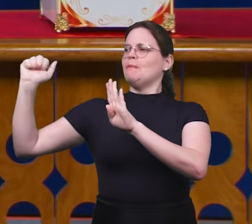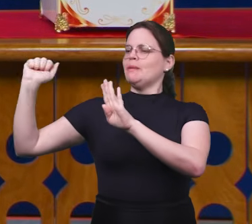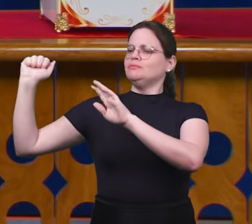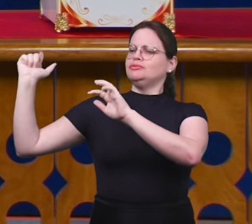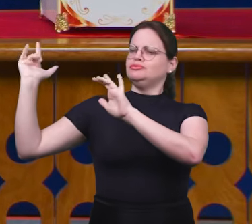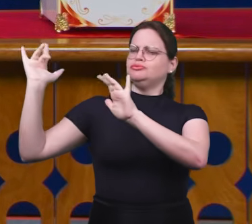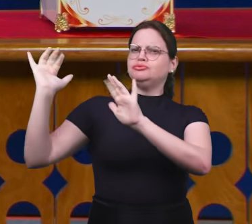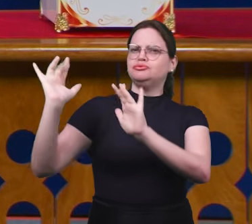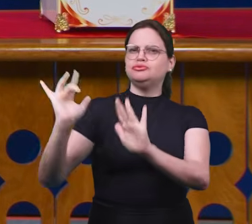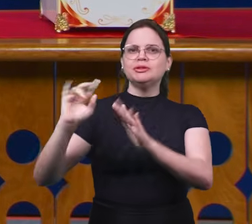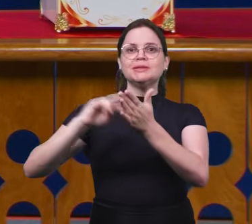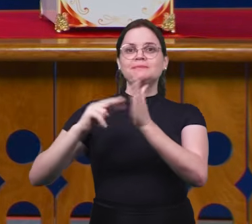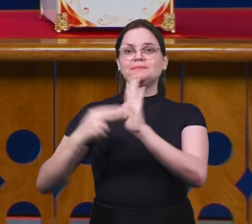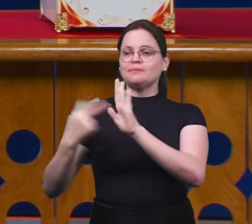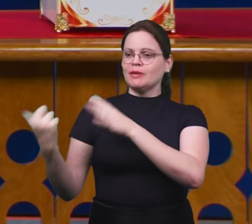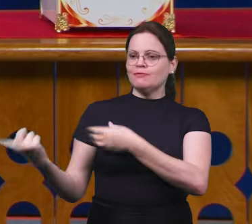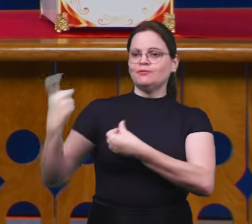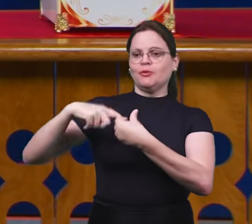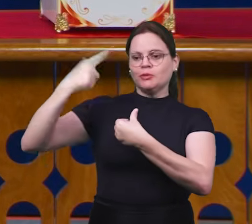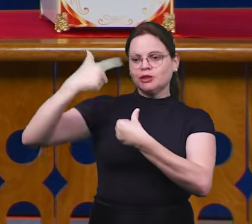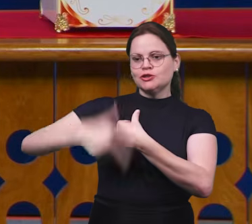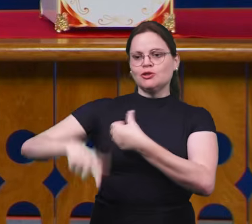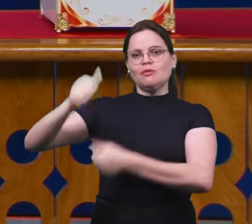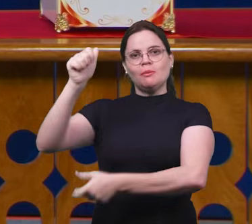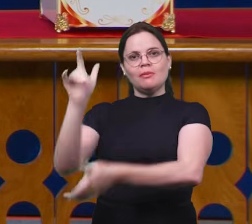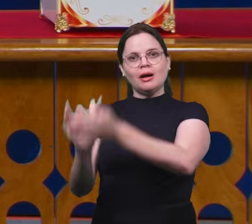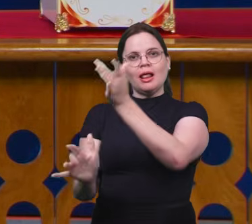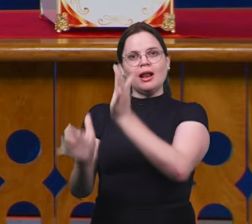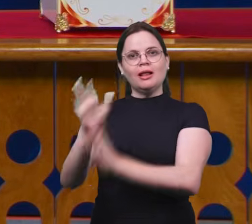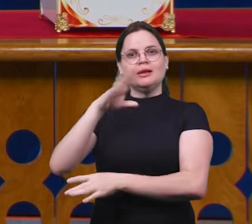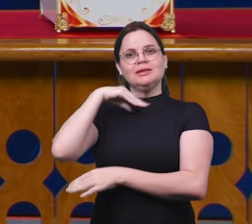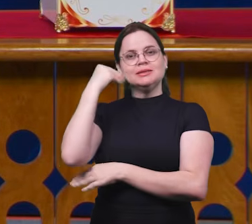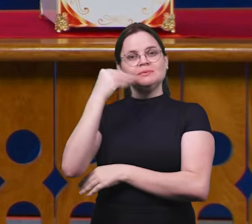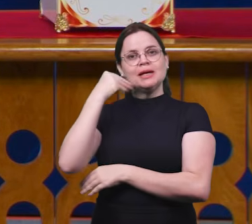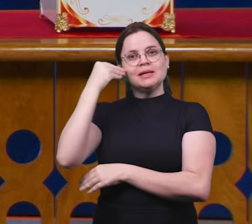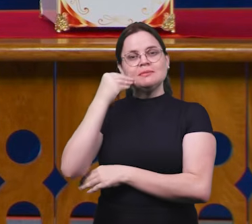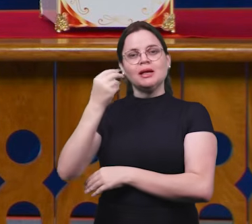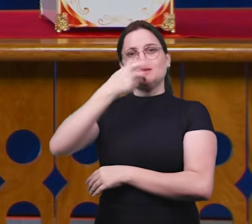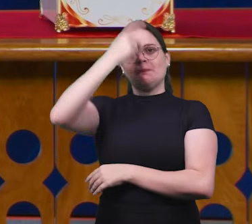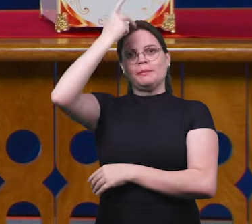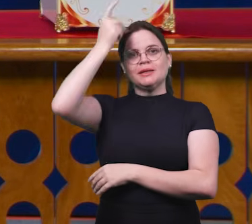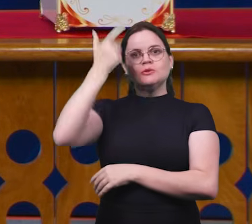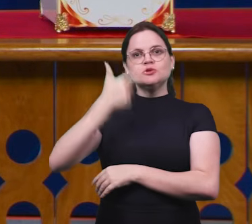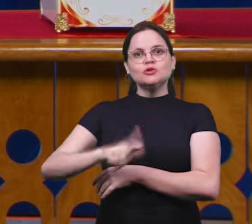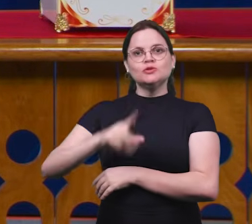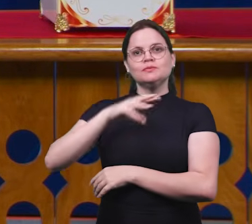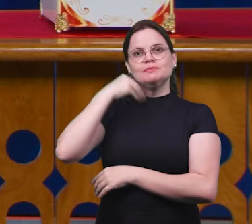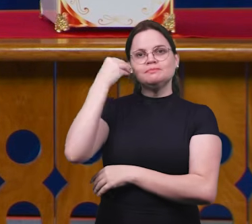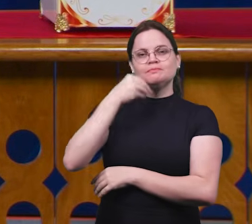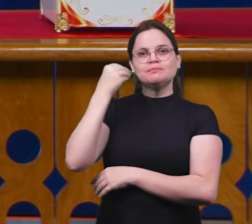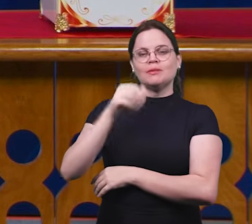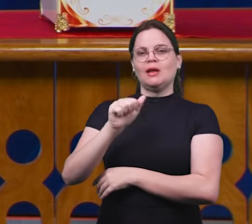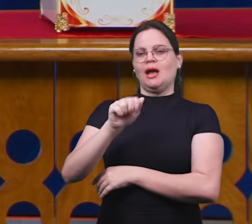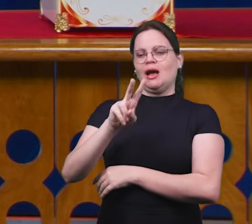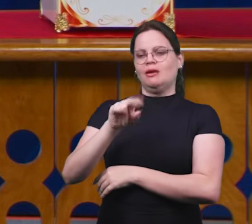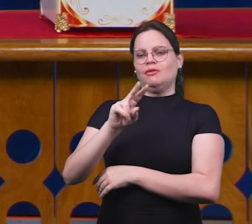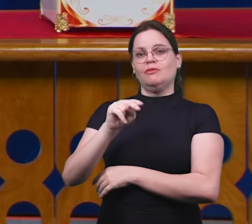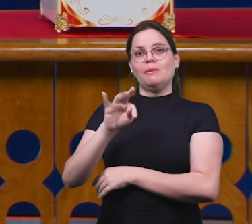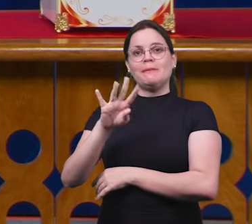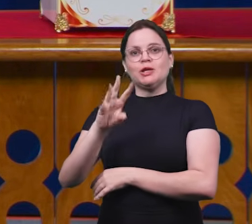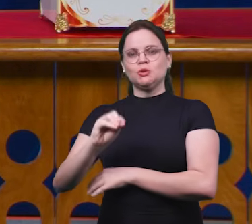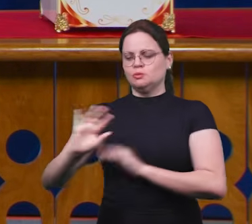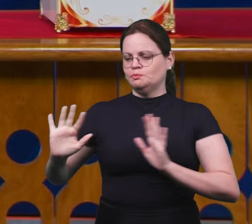ao Pentecostes, quando ela experimenta um período de um grande avivamento. E